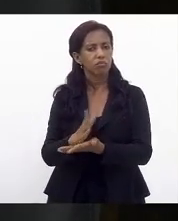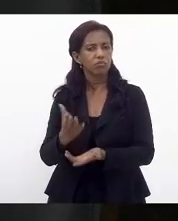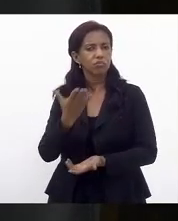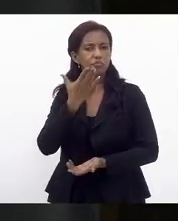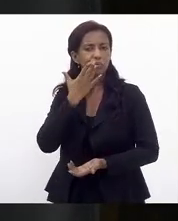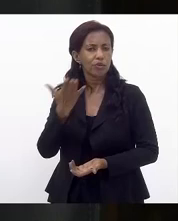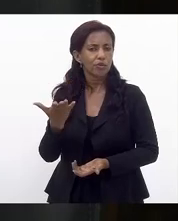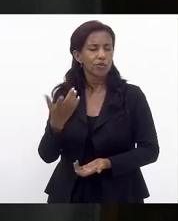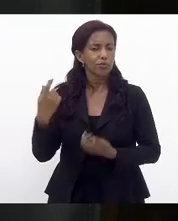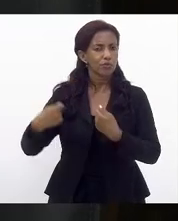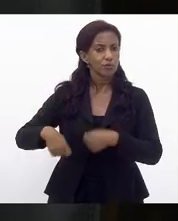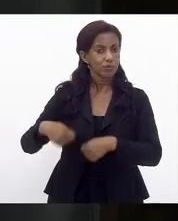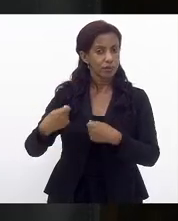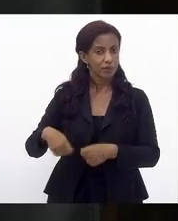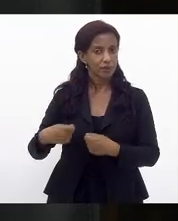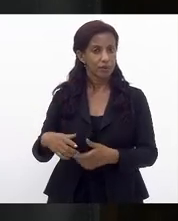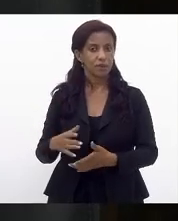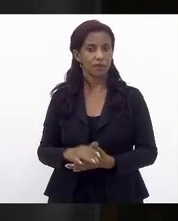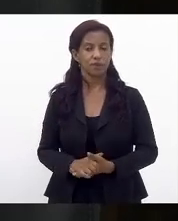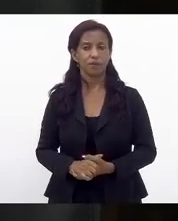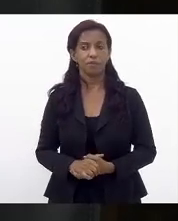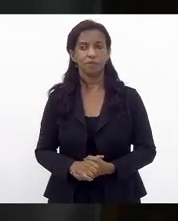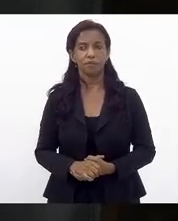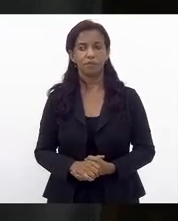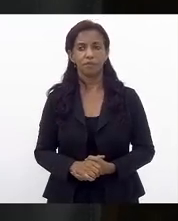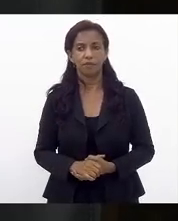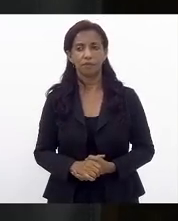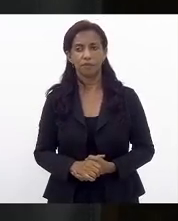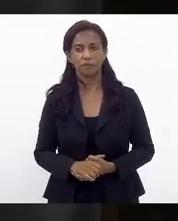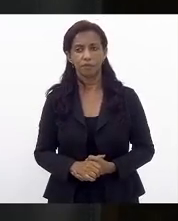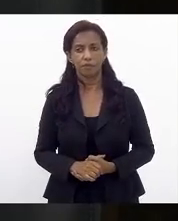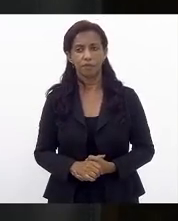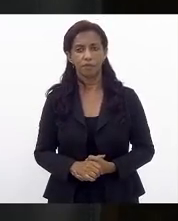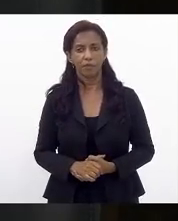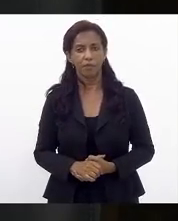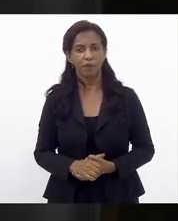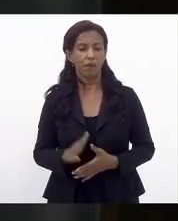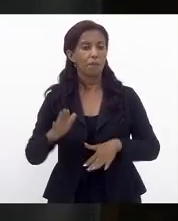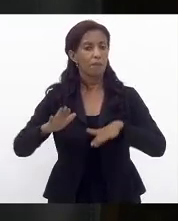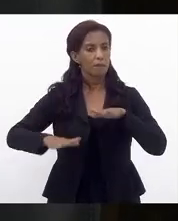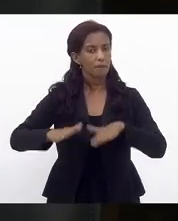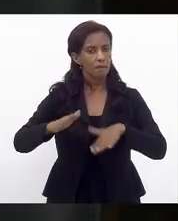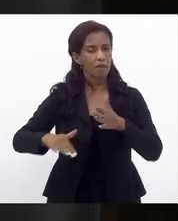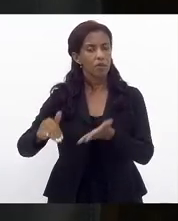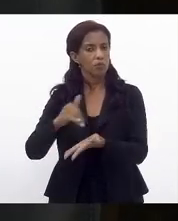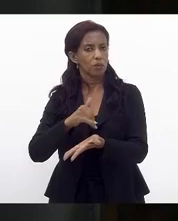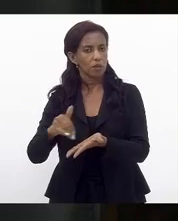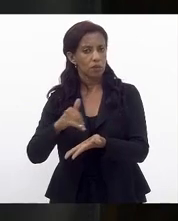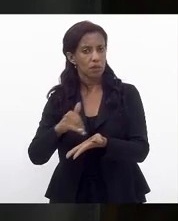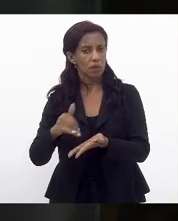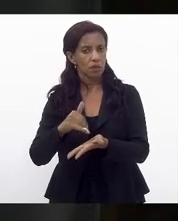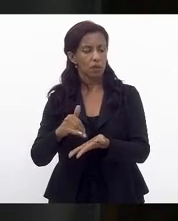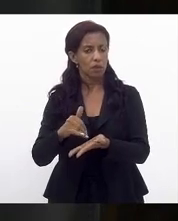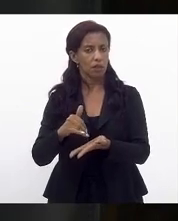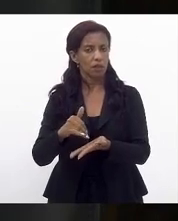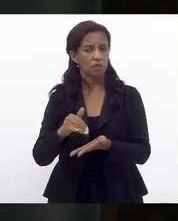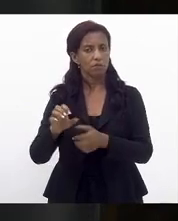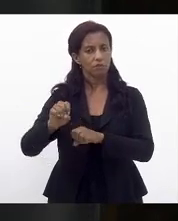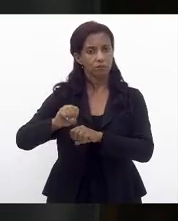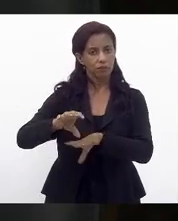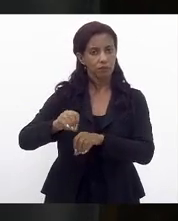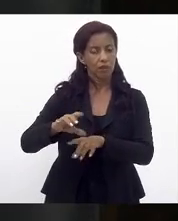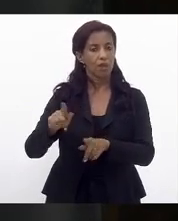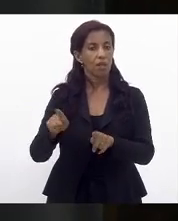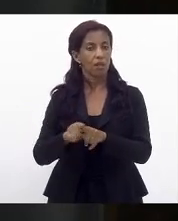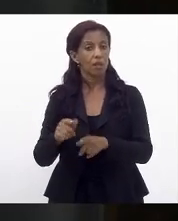de necessidade é muito embora a secretaria de educação EA